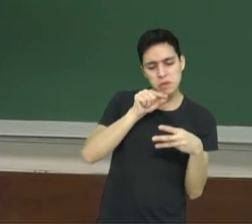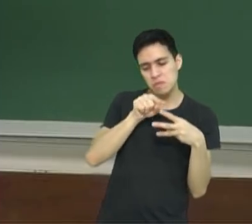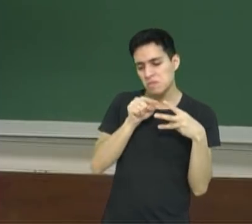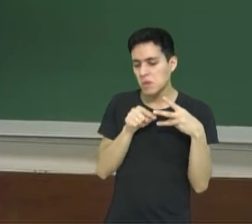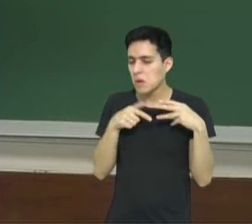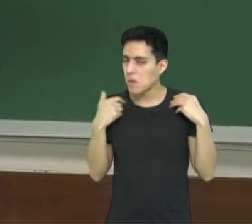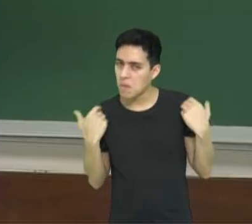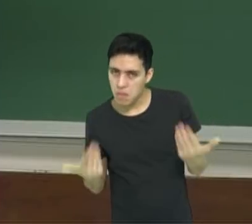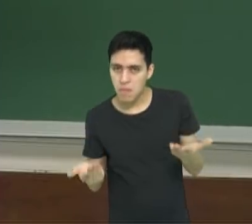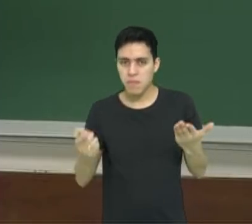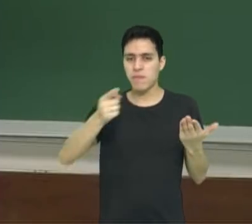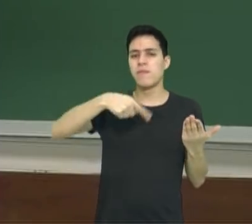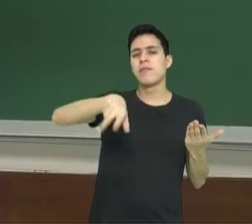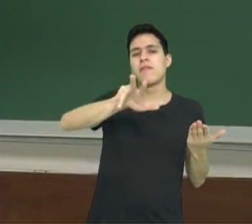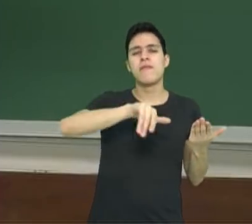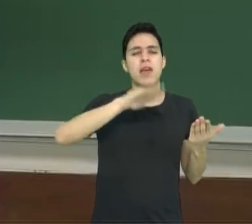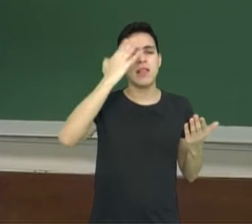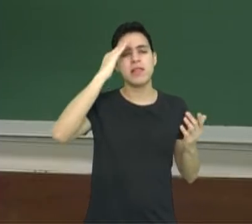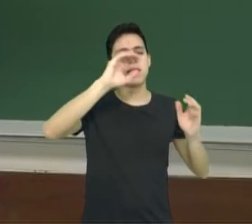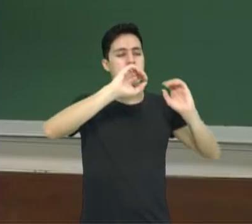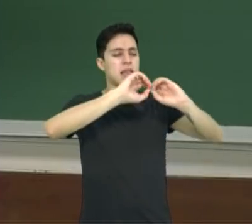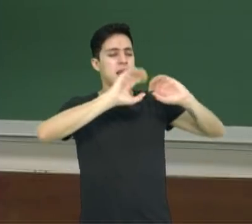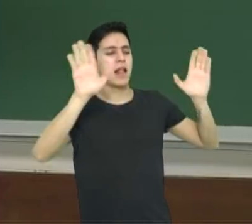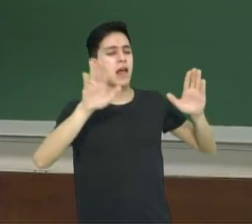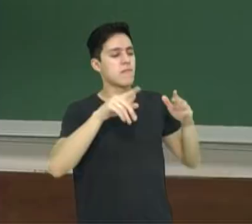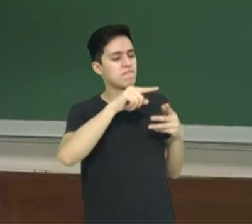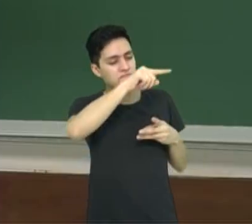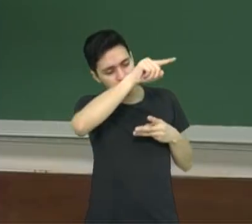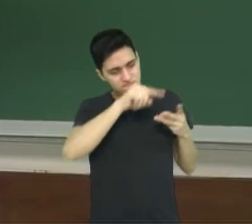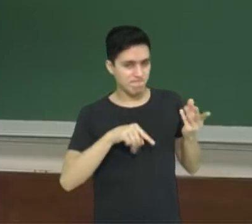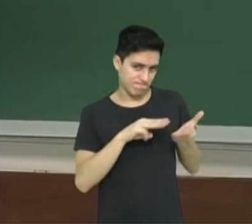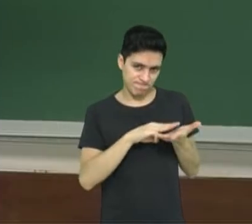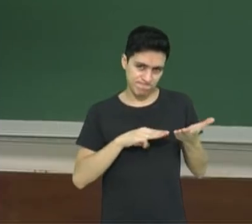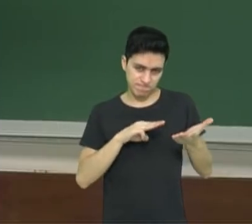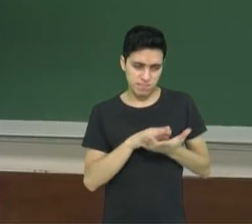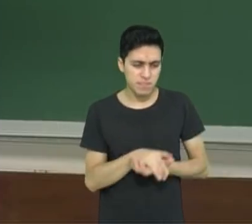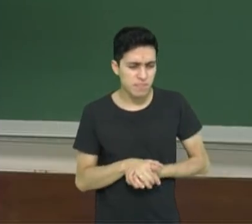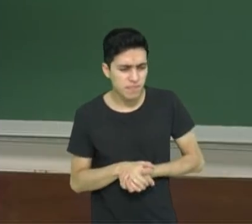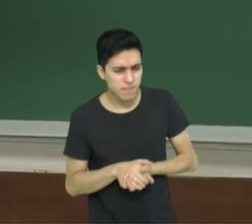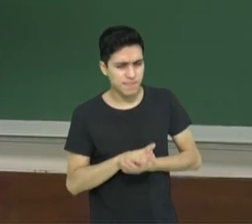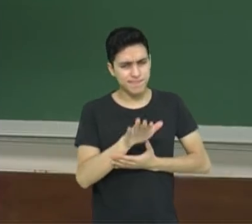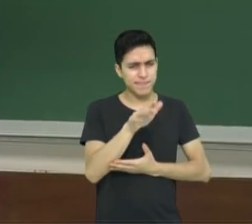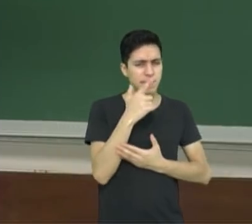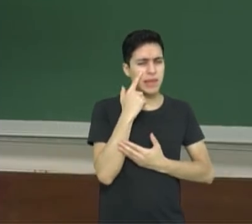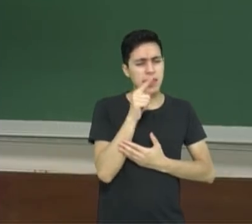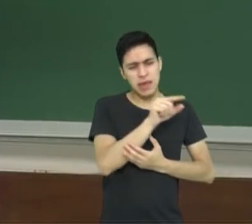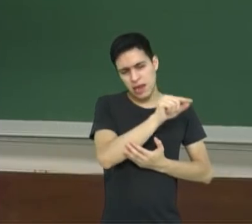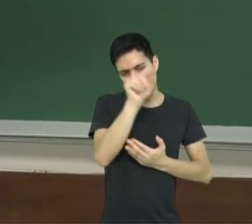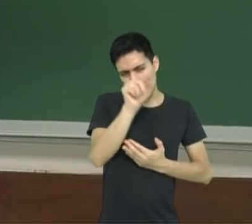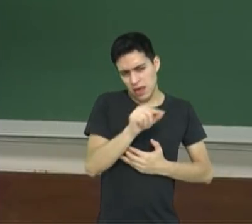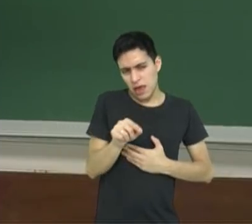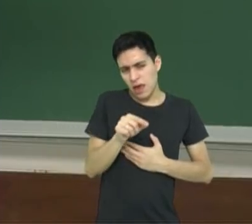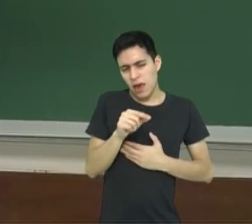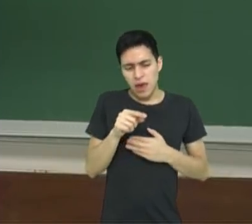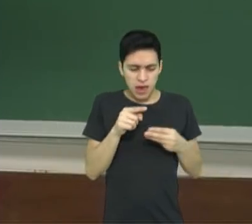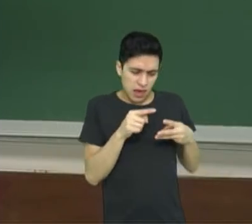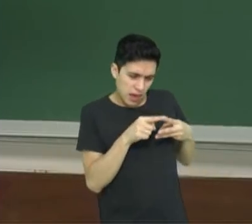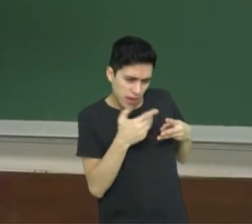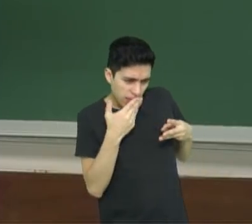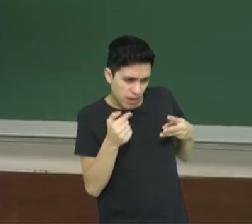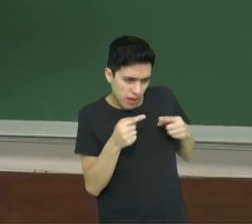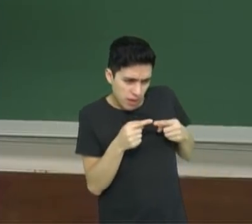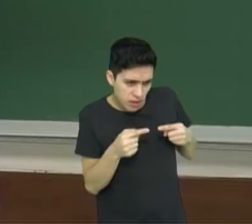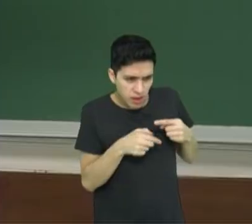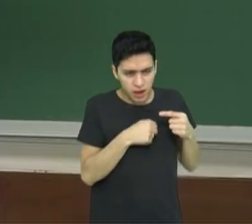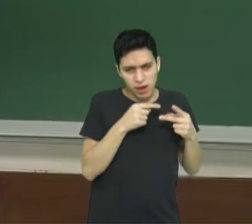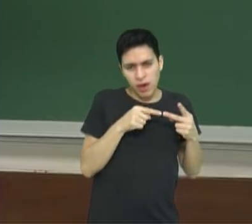ok? Porque daí você vai ter o entendimento de todos os métodos. Você vai olhar para o sistema e vai falar, opa, esse é mais fácil desse jeito.